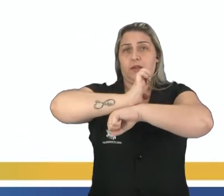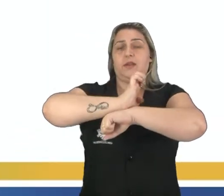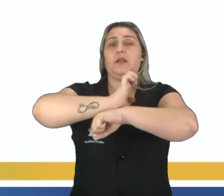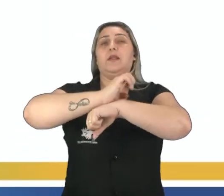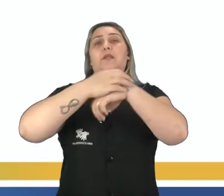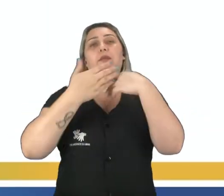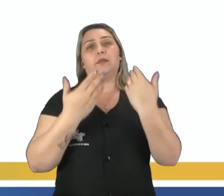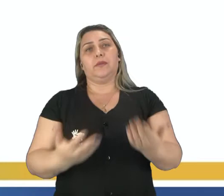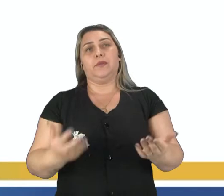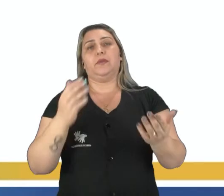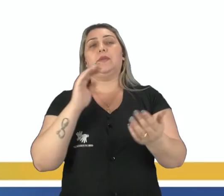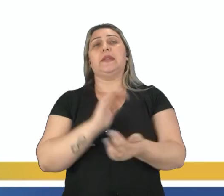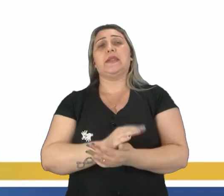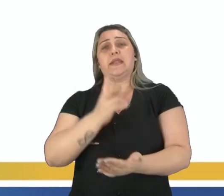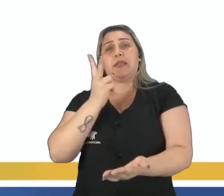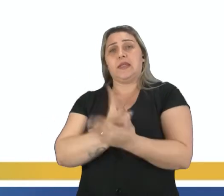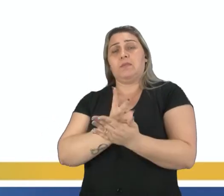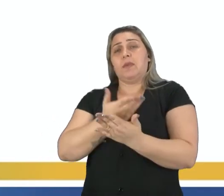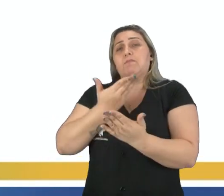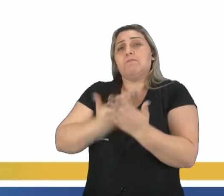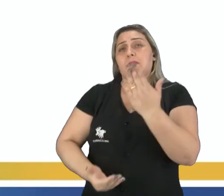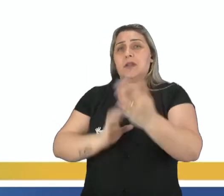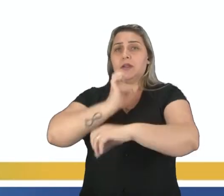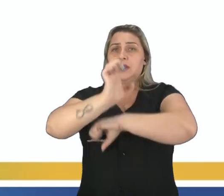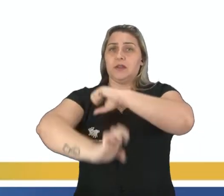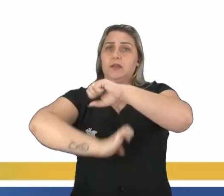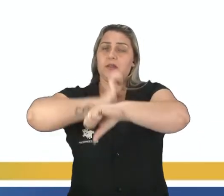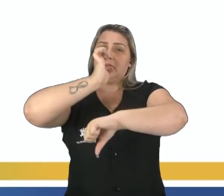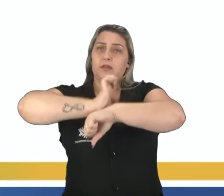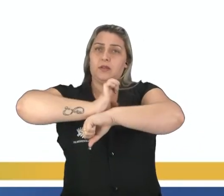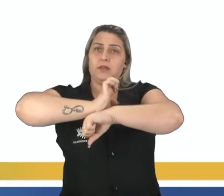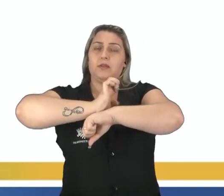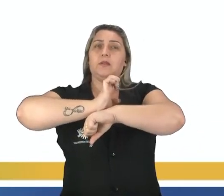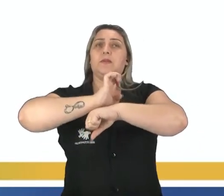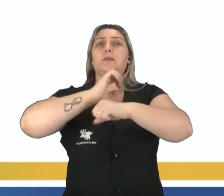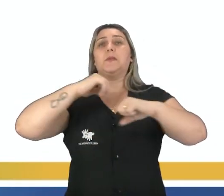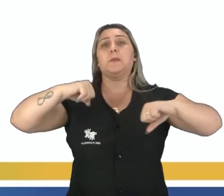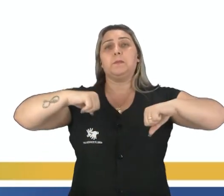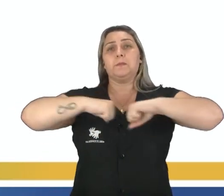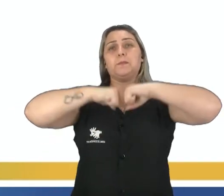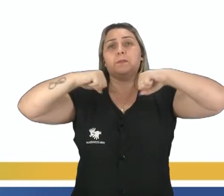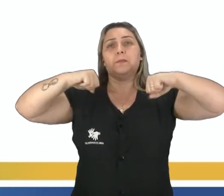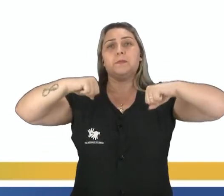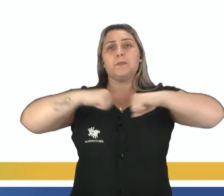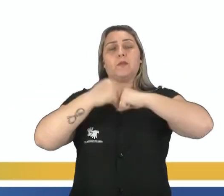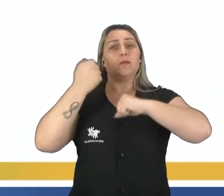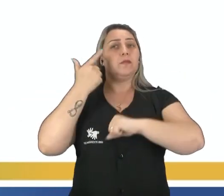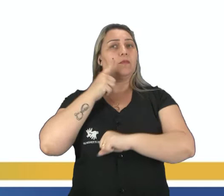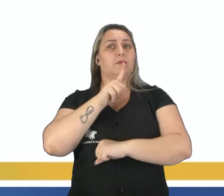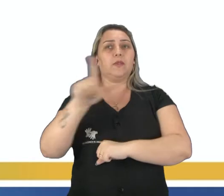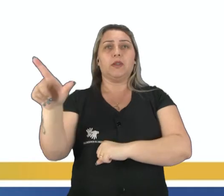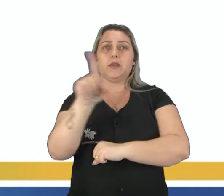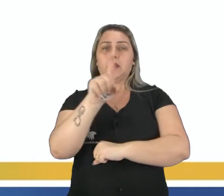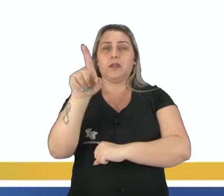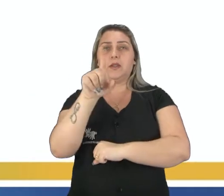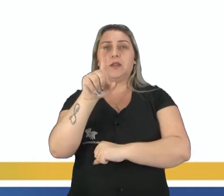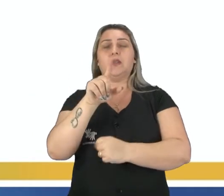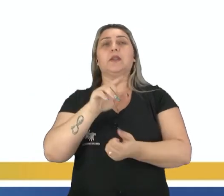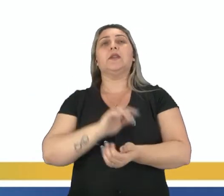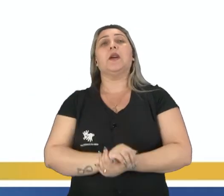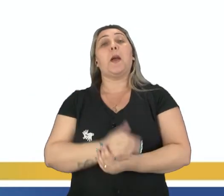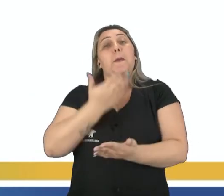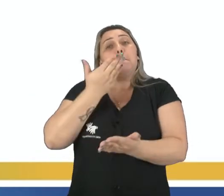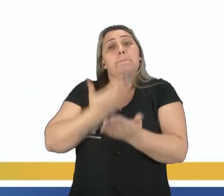forma que vai acontecer. Ele sempre vai perder elétron quando a gente fala de eletrização por atrito. Ele não vai ganhar, no caso,